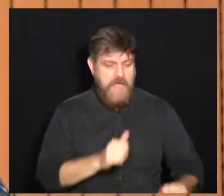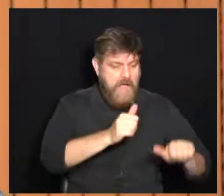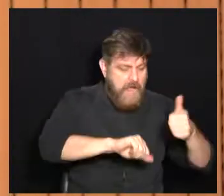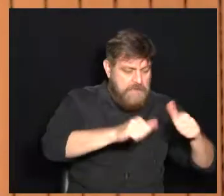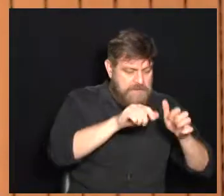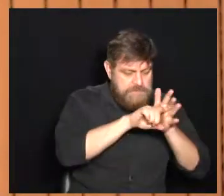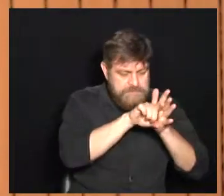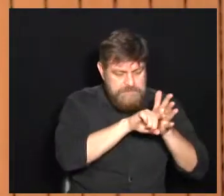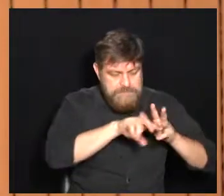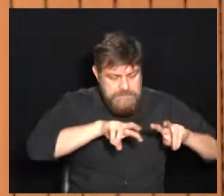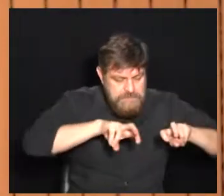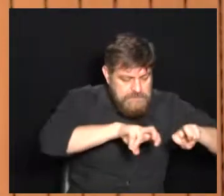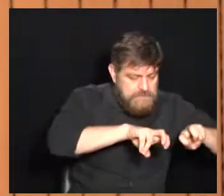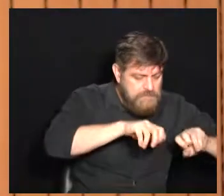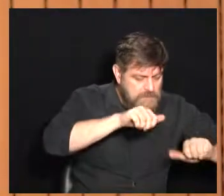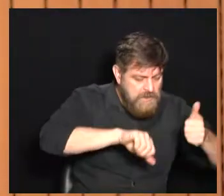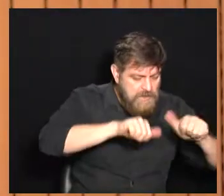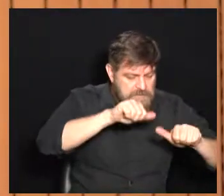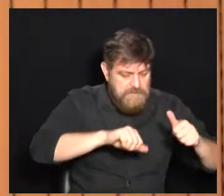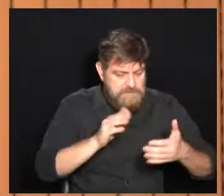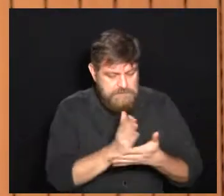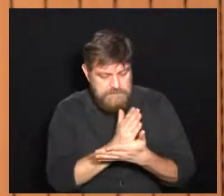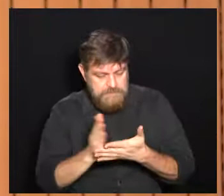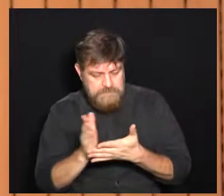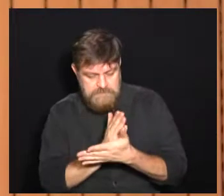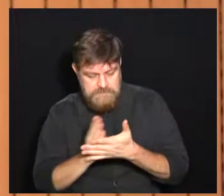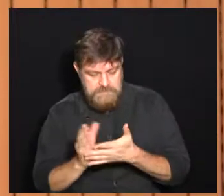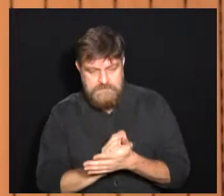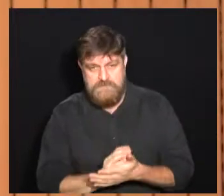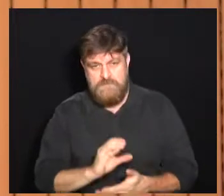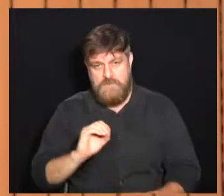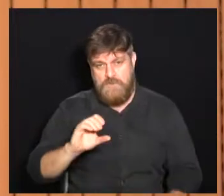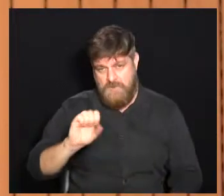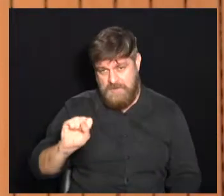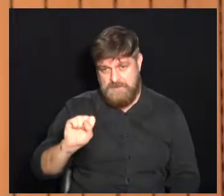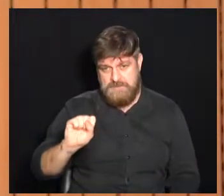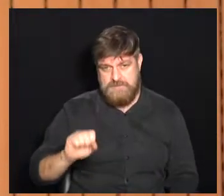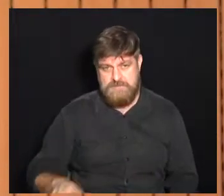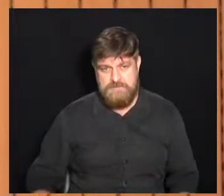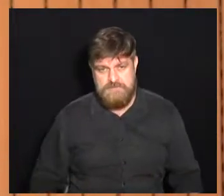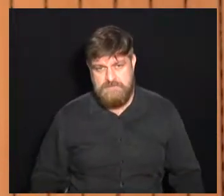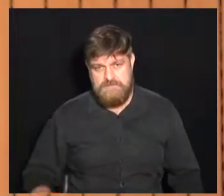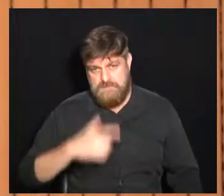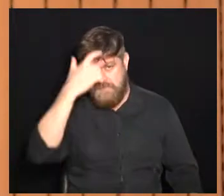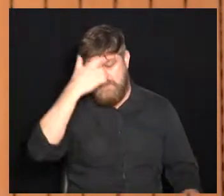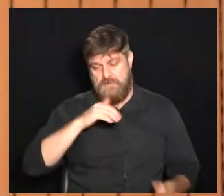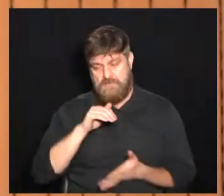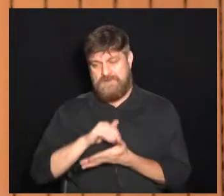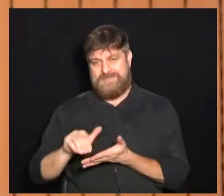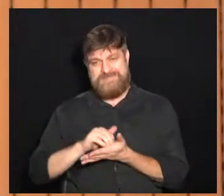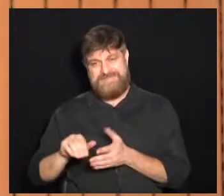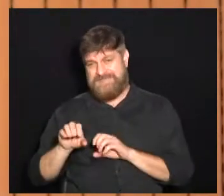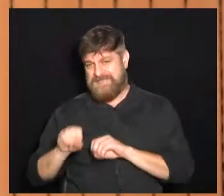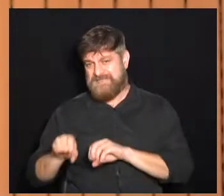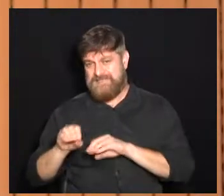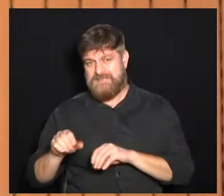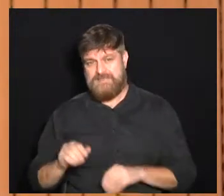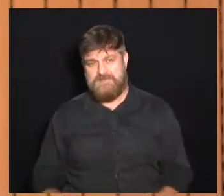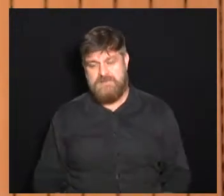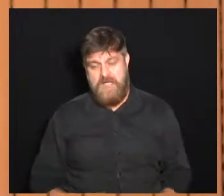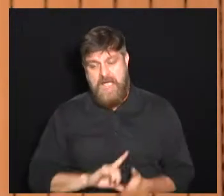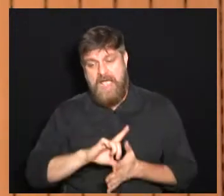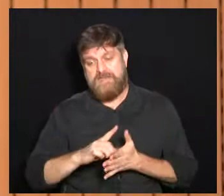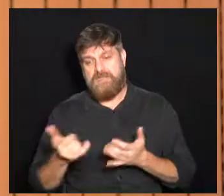analisar, avaliar e classificar as OS. Eu, secretária de Educação, só fico